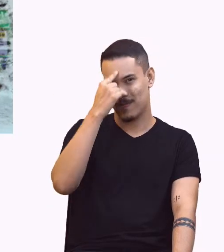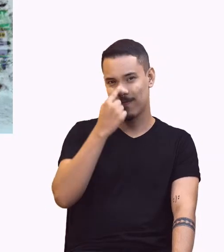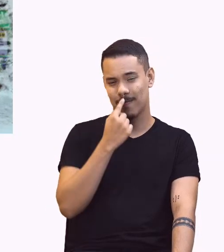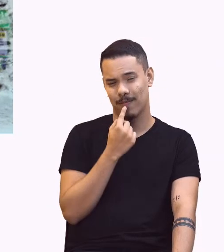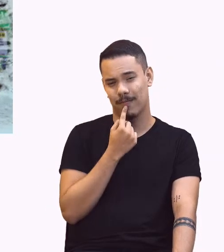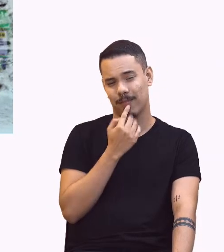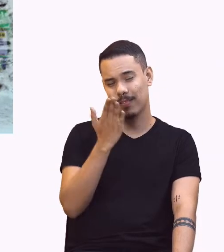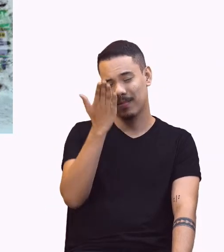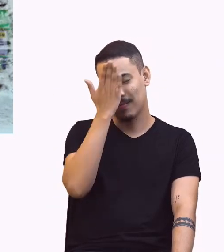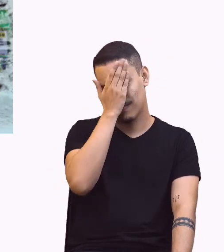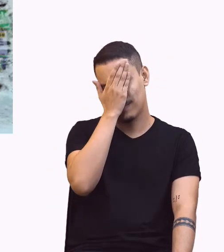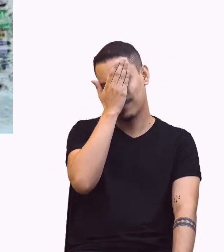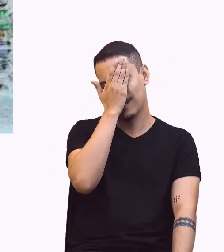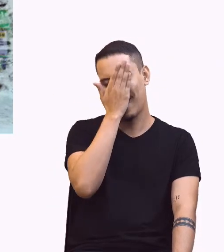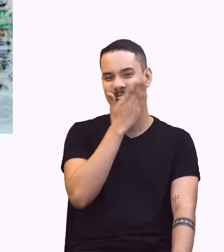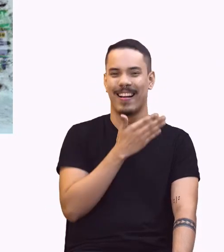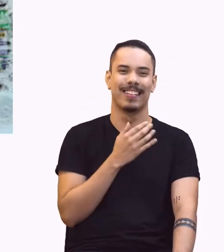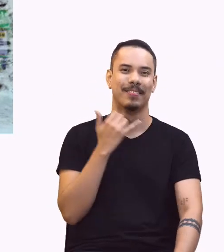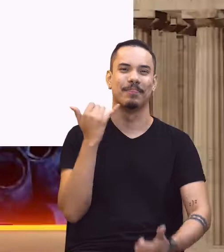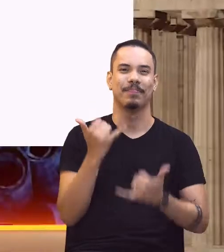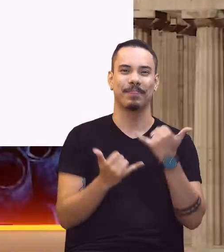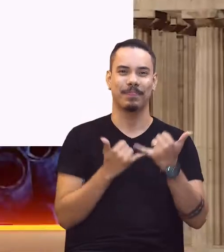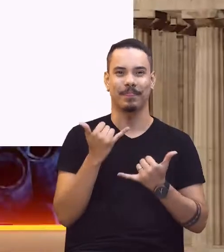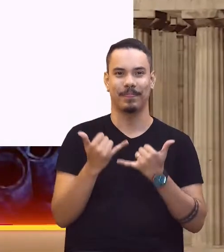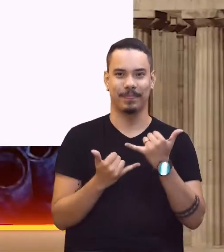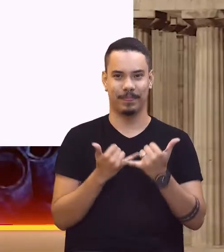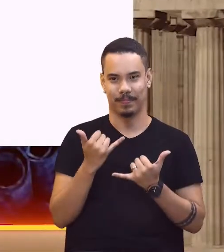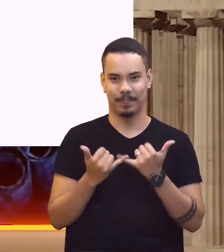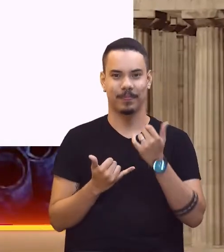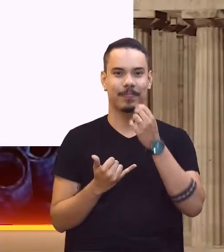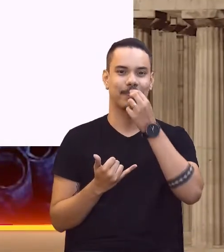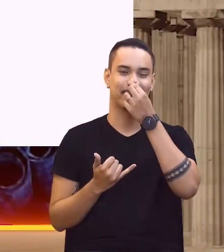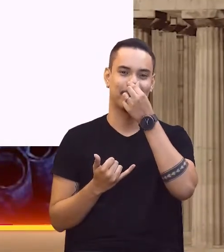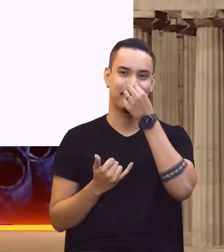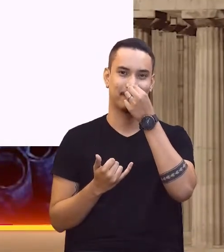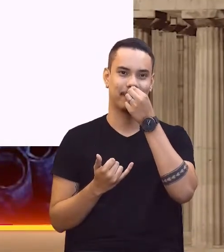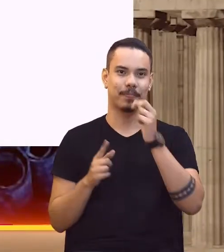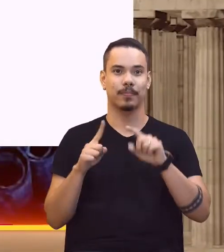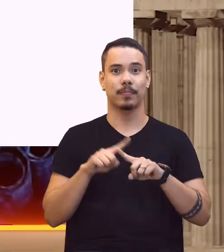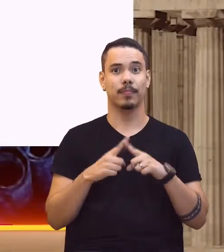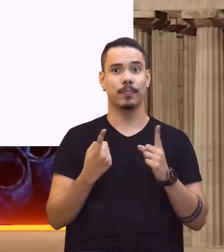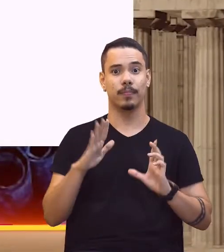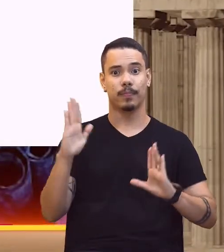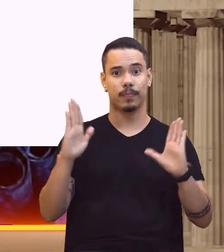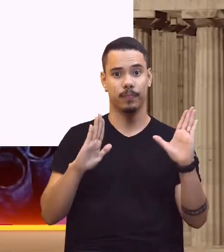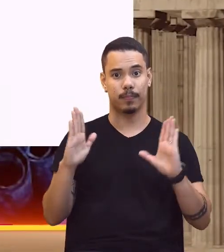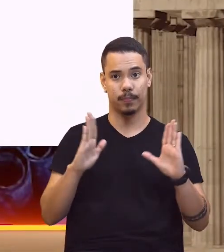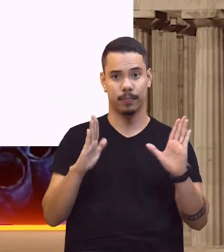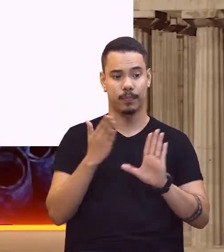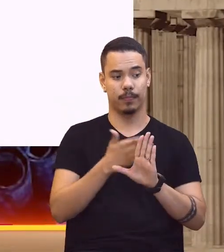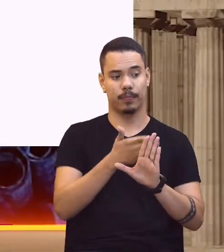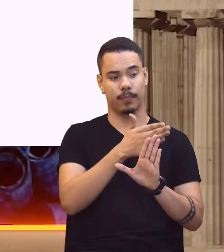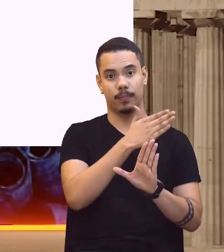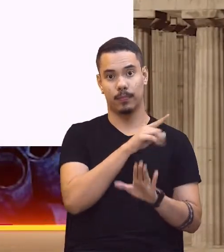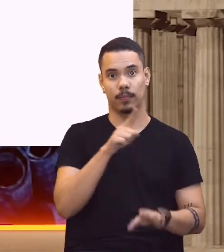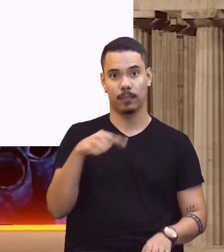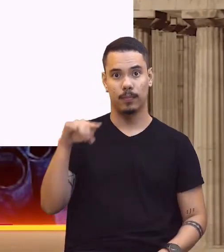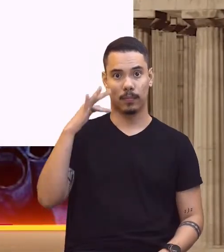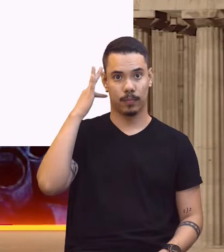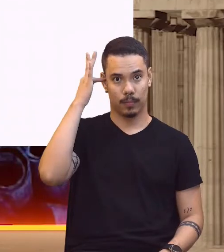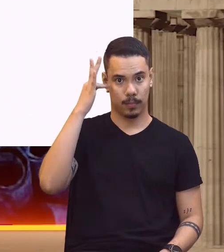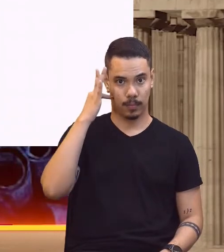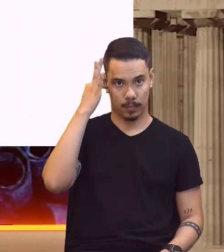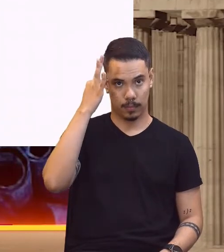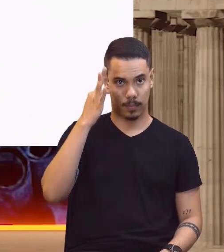céu. Pessoal, mas olha só, tirando essa brincadeira aí das nossas fotos, naquela época, esses filósofos